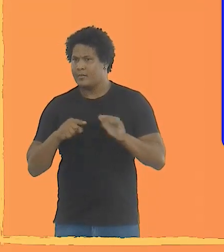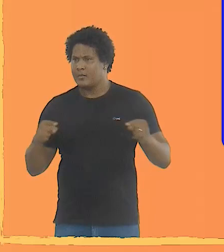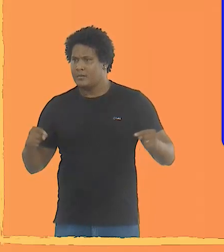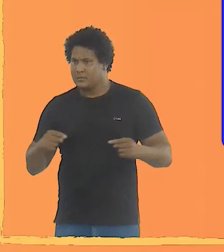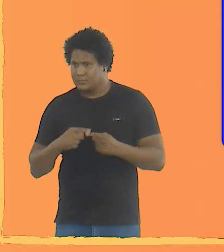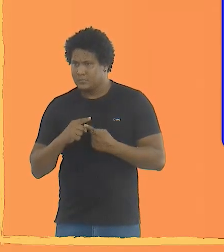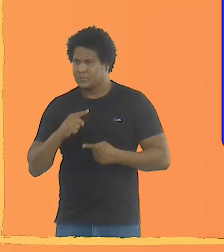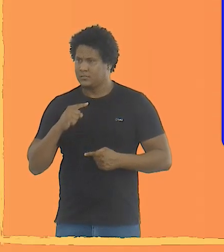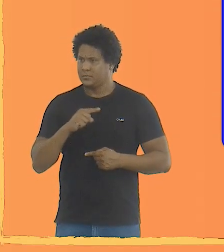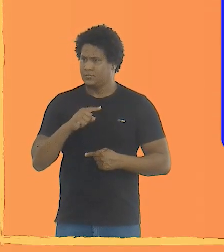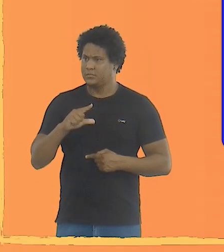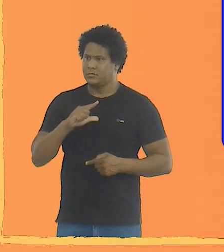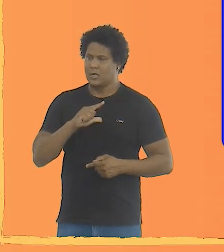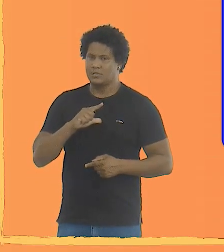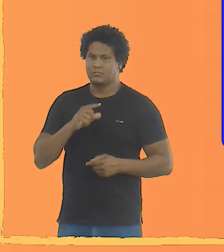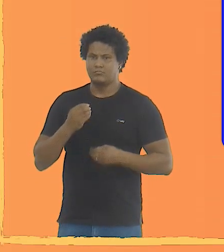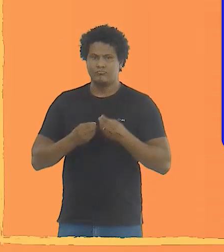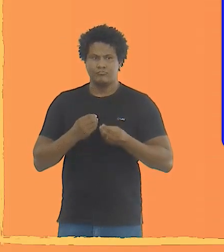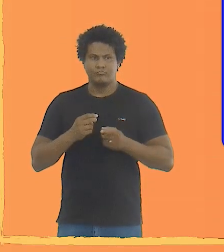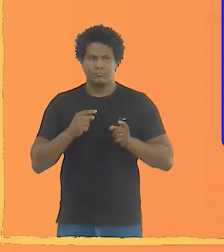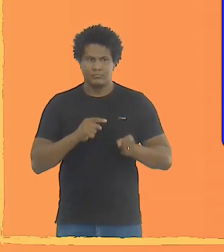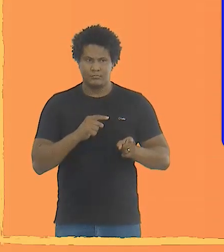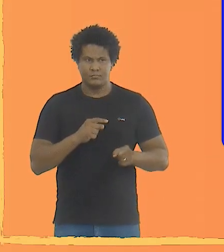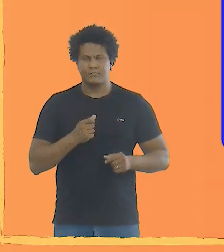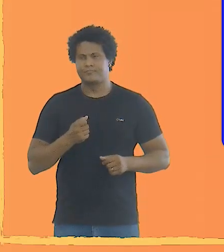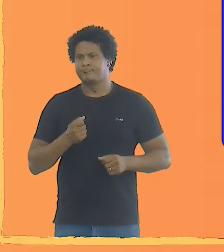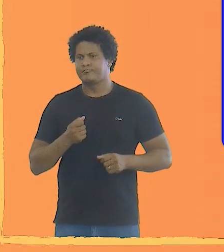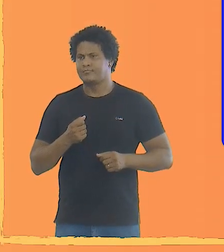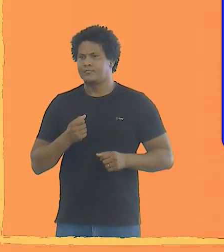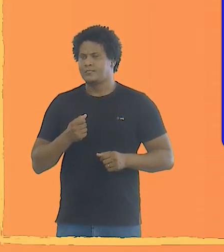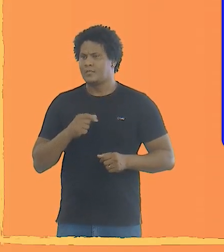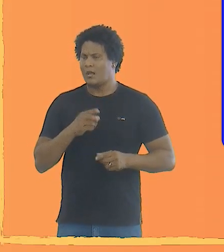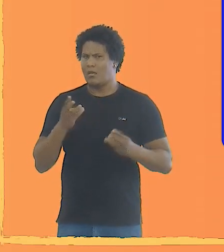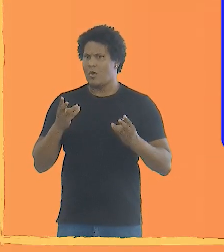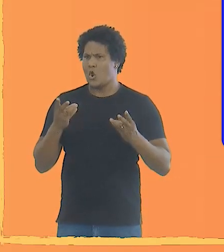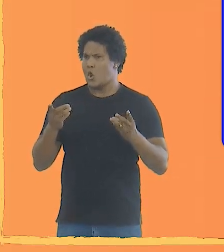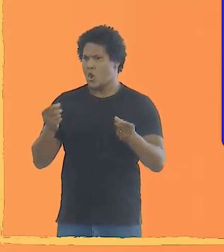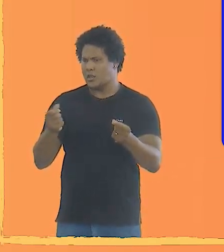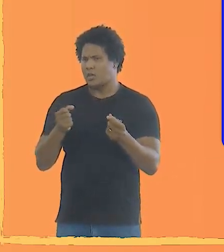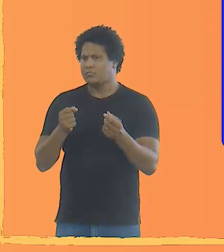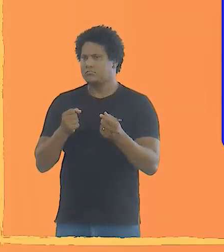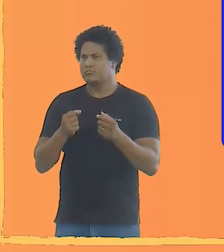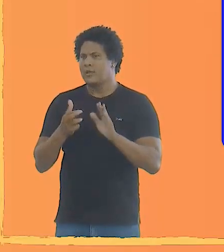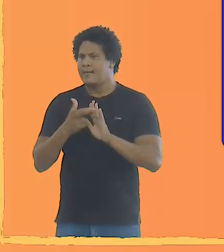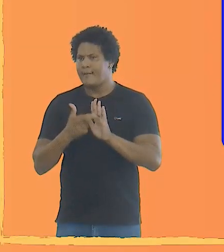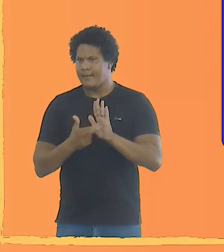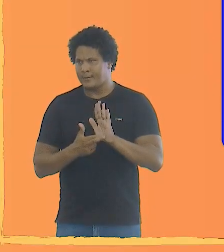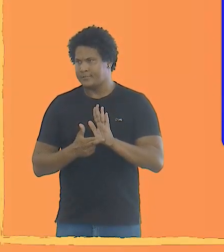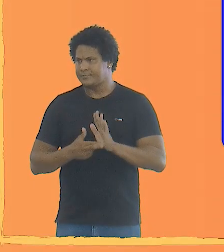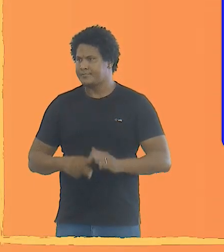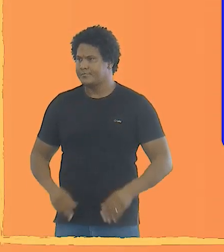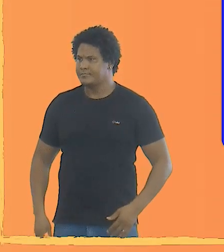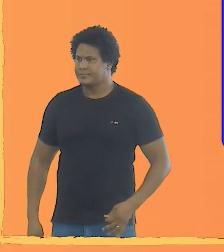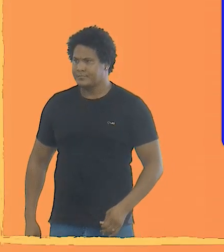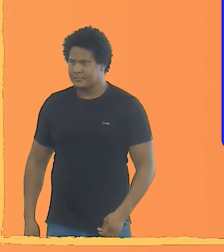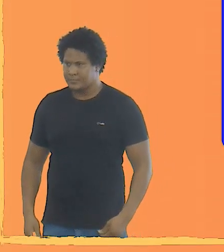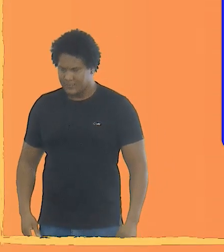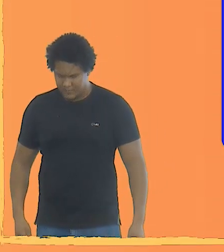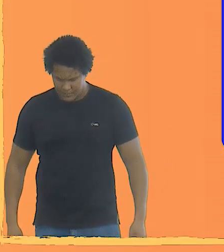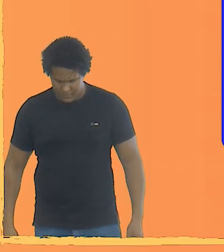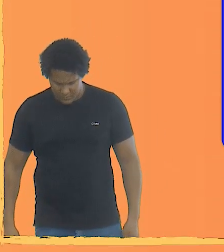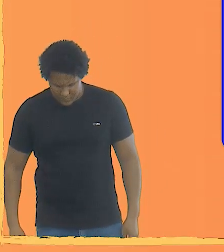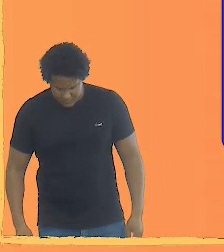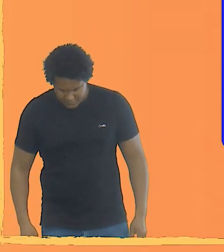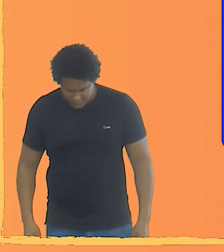que eu preciso para aplicar o princípio fundamental da contagem? Então, vamos ver aqui, ó. Primeiro, quais os